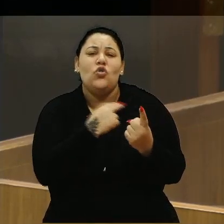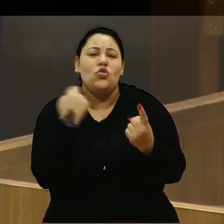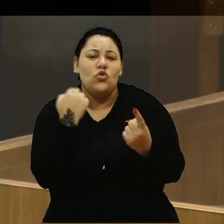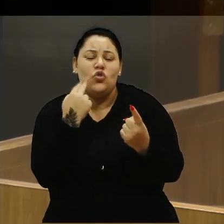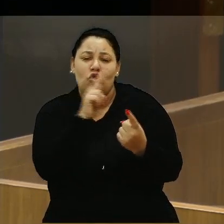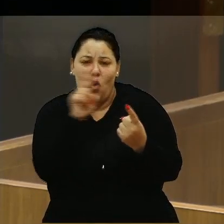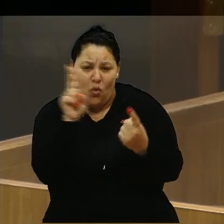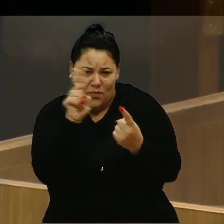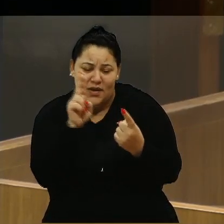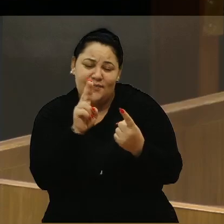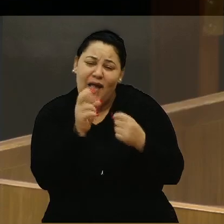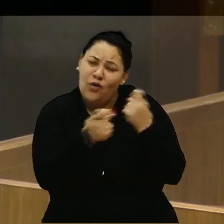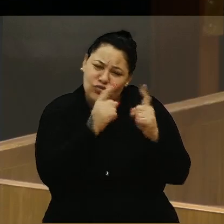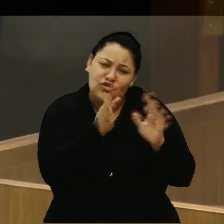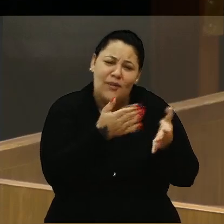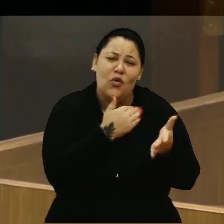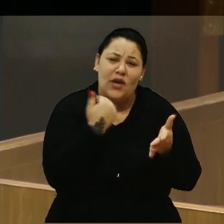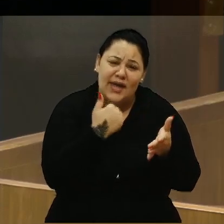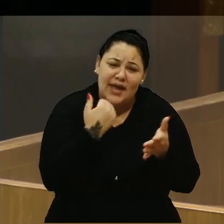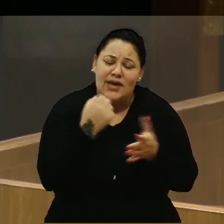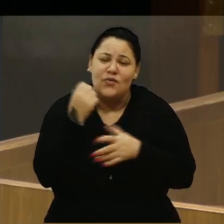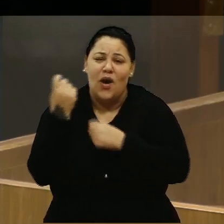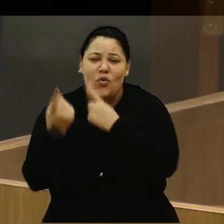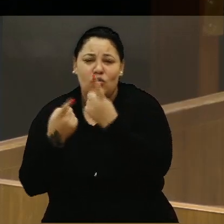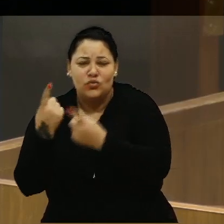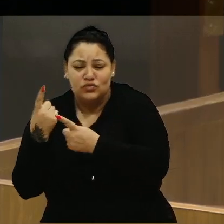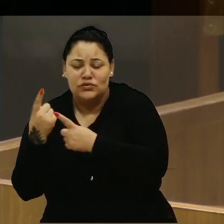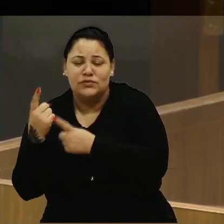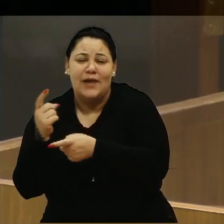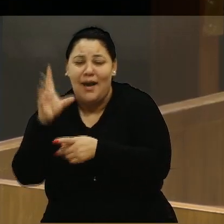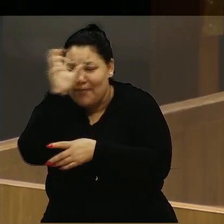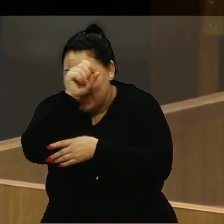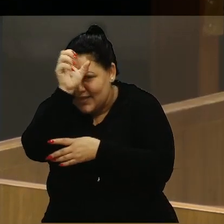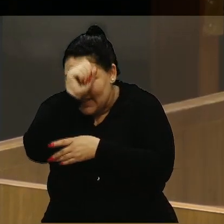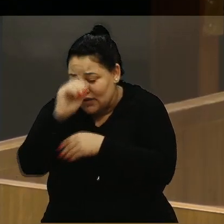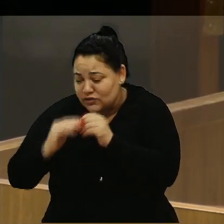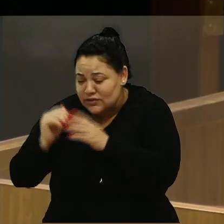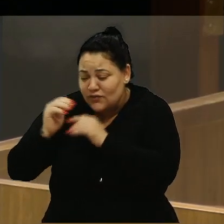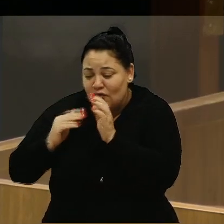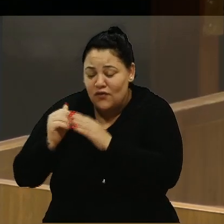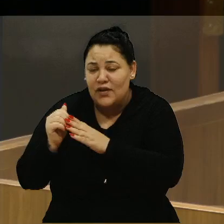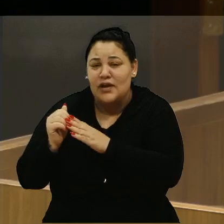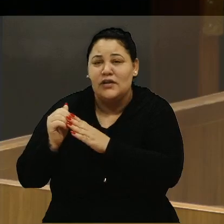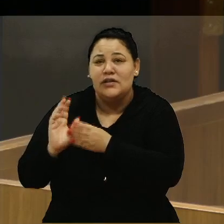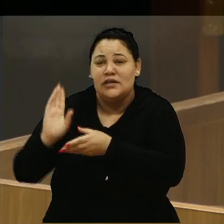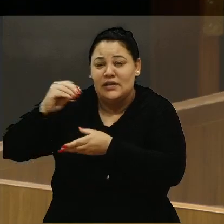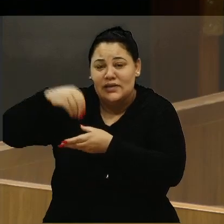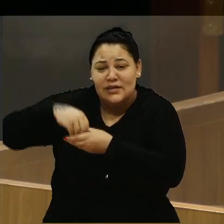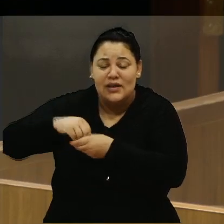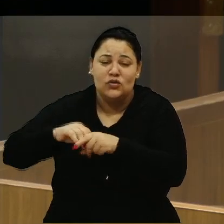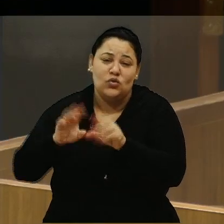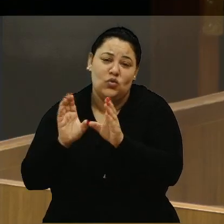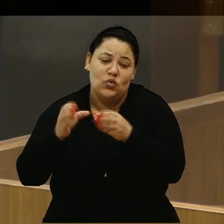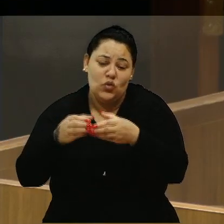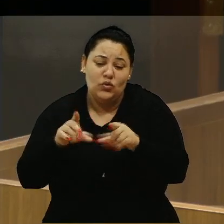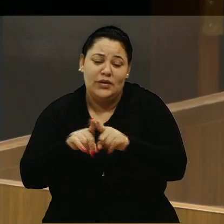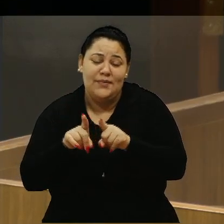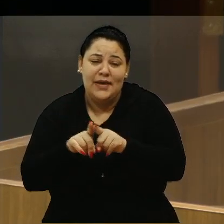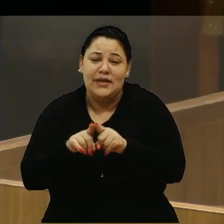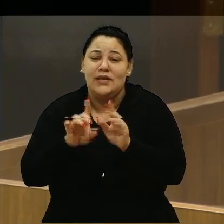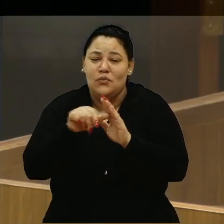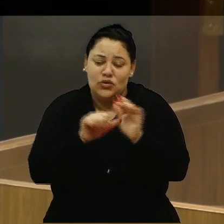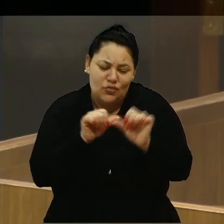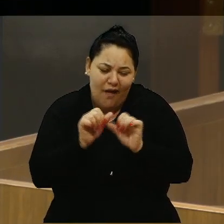seu aprendizado de capoeira dentro do nosso grupo. Posteriormente, seguiram caminhos independentes, mas